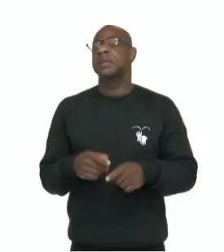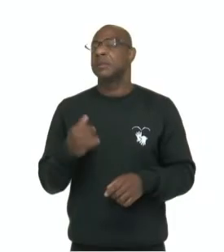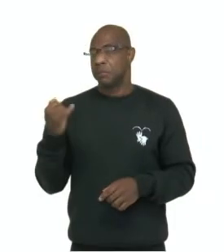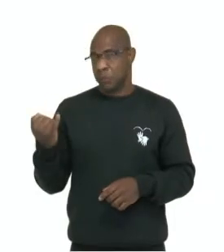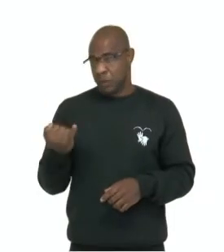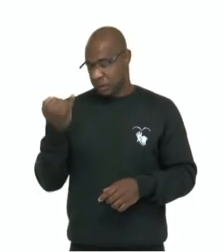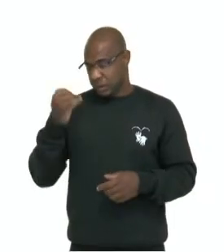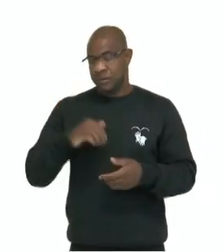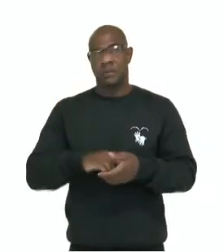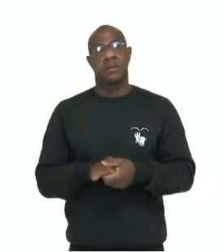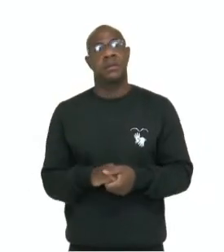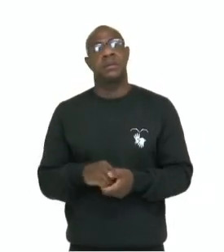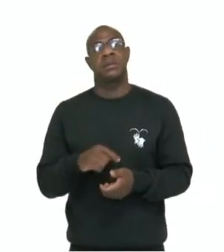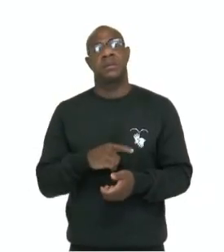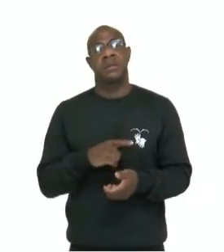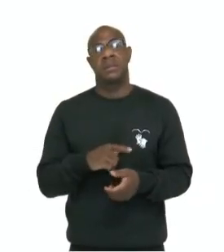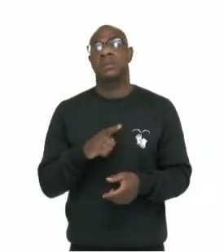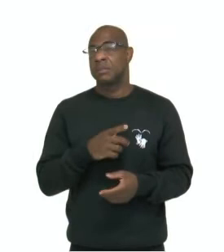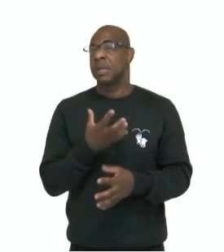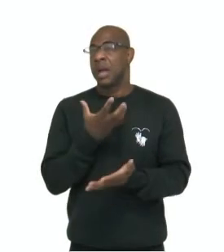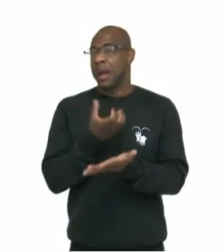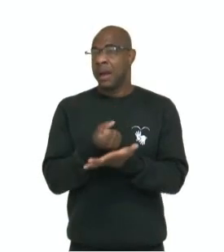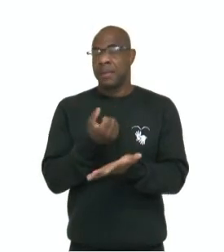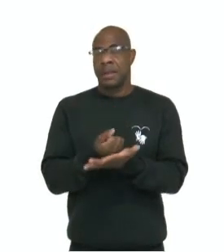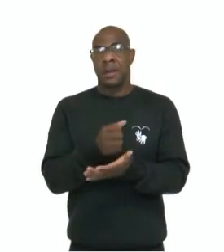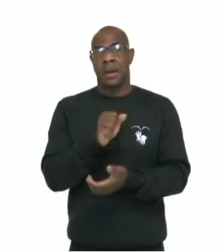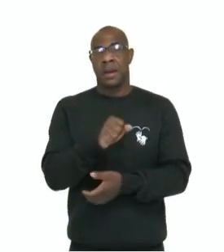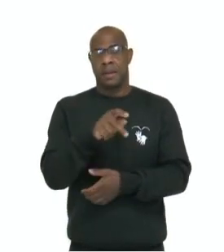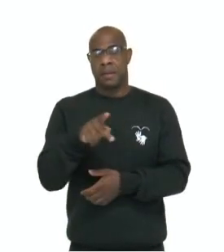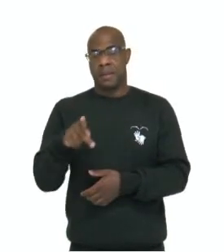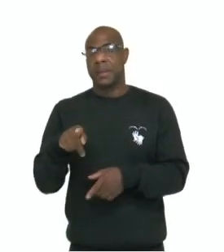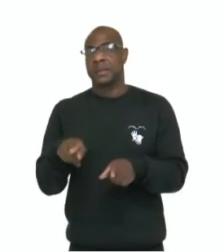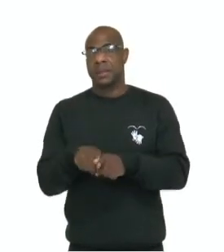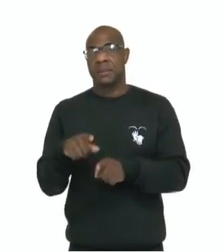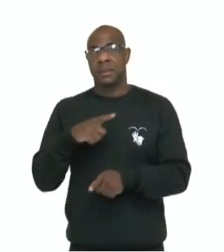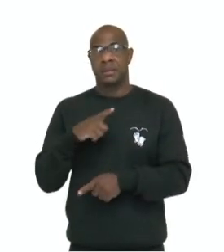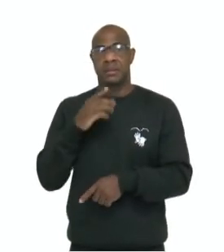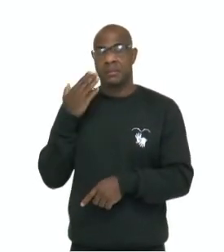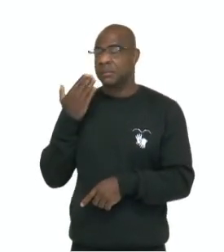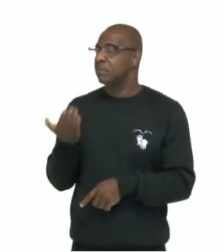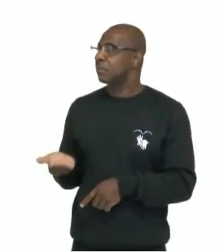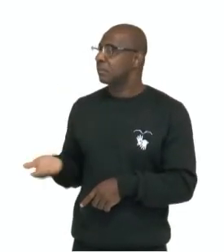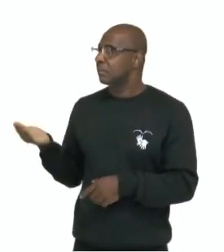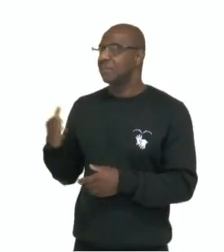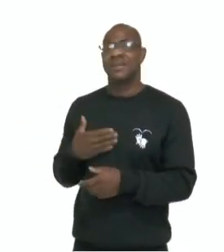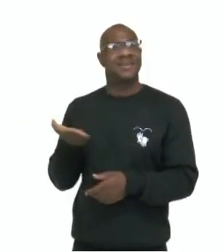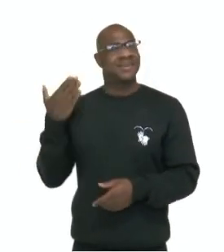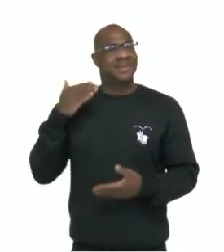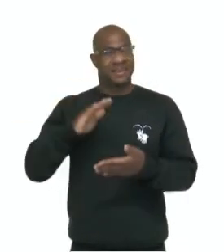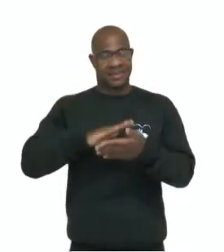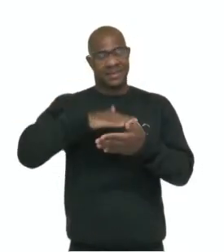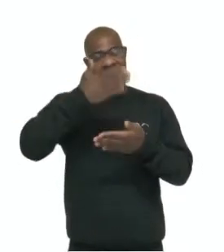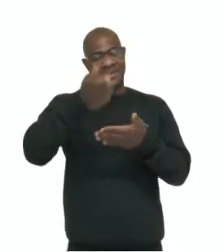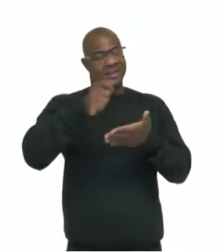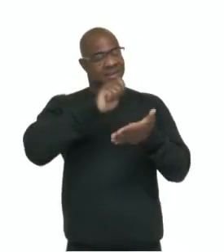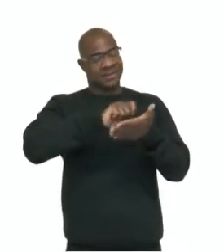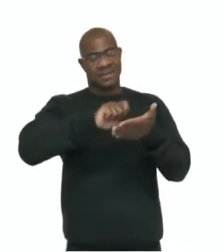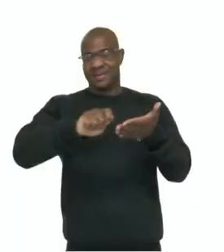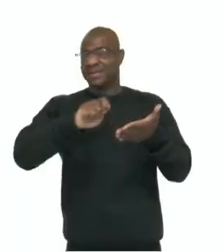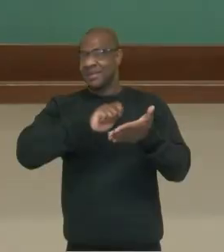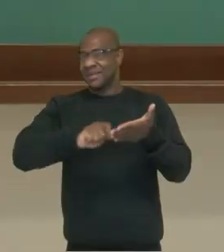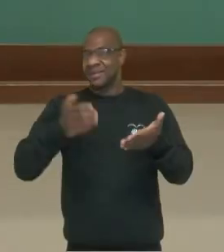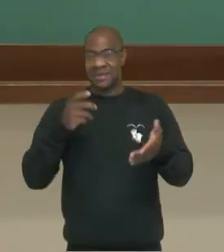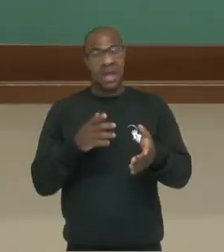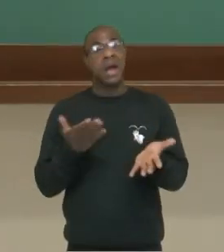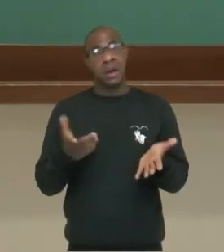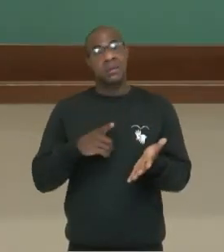não. E existem alguns aplicativos, né? Hoje está tão moderno, né? Na minha época a gente marcava no calendário. Agora tem aplicativos que